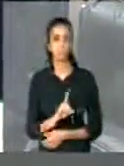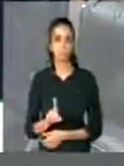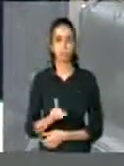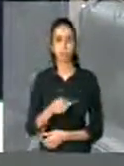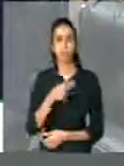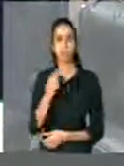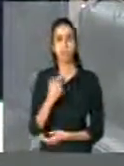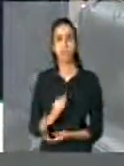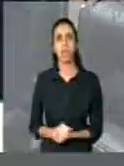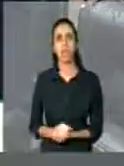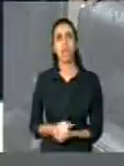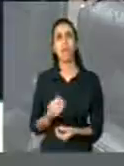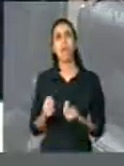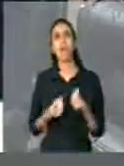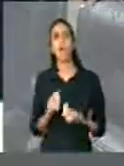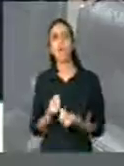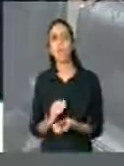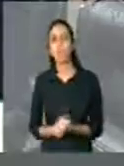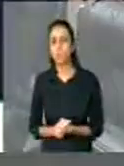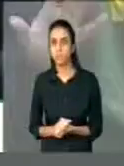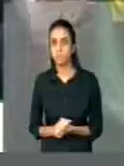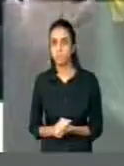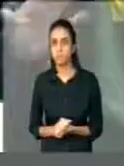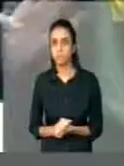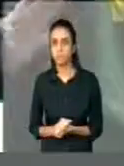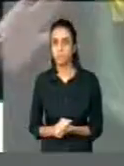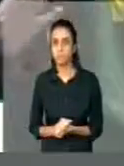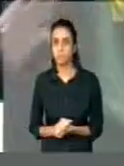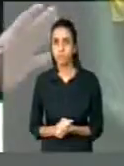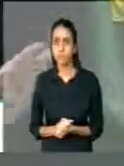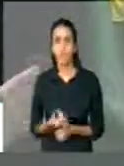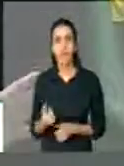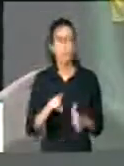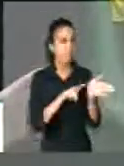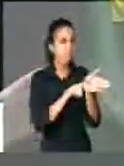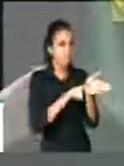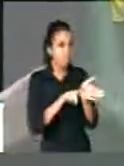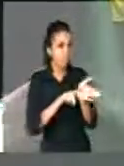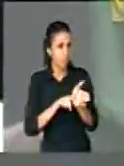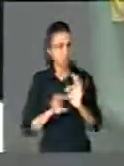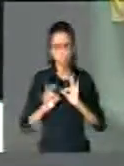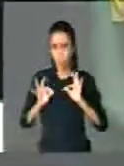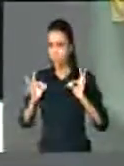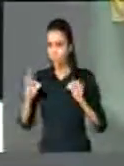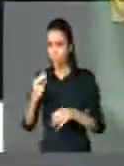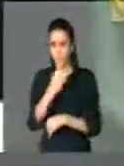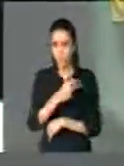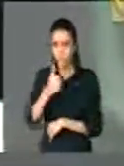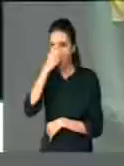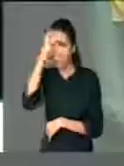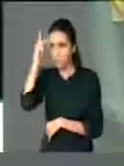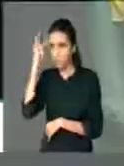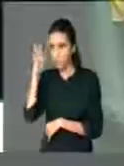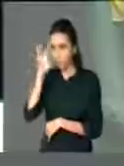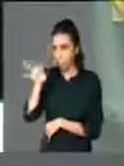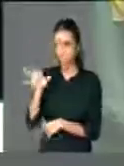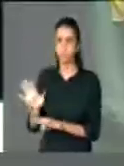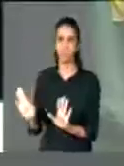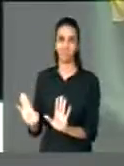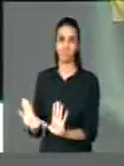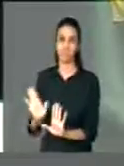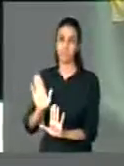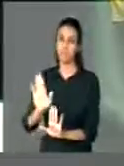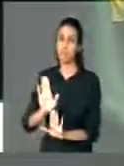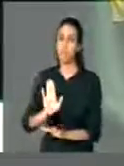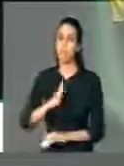fazer, não tem nem Comissão de Agricultura funcionando na casa, que vai fazer aqui uma investigação nos 21 envolvidos. Não, deputado Heinze. Para que a